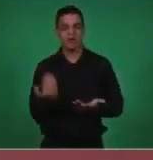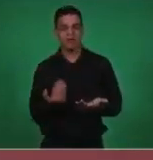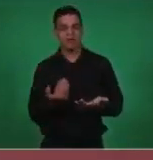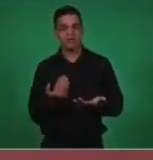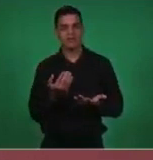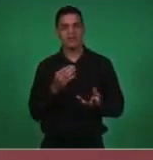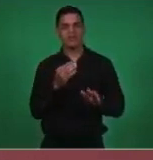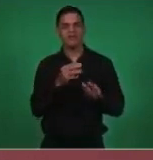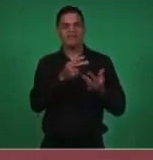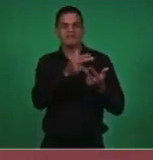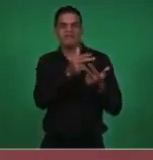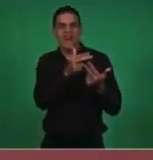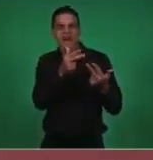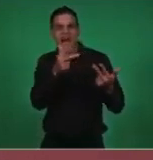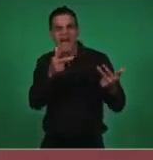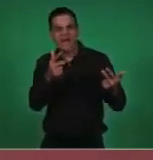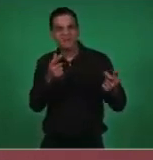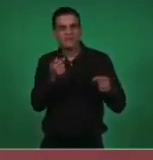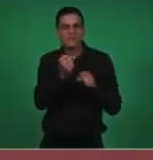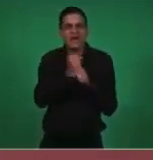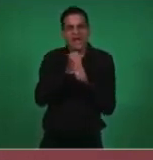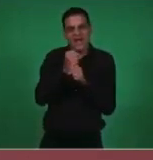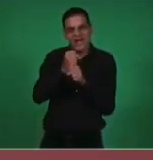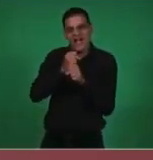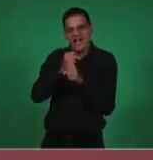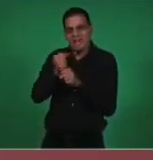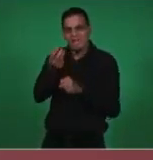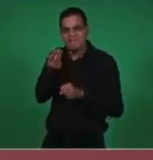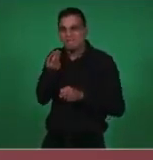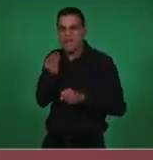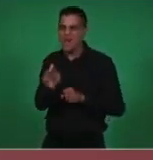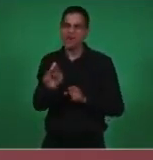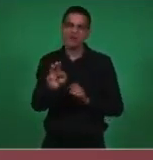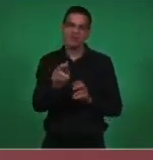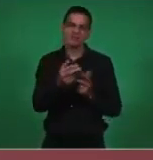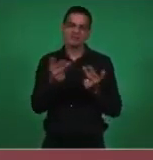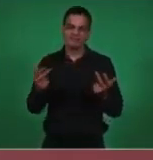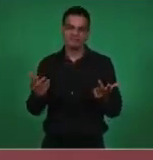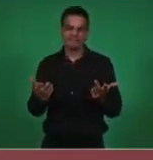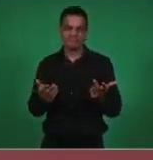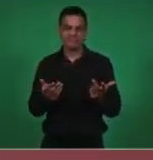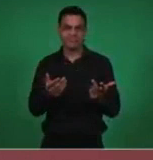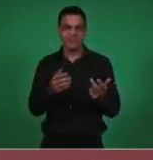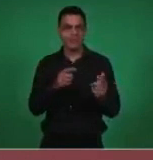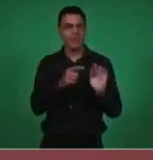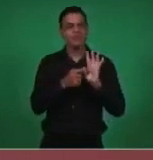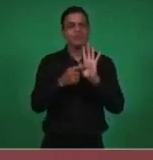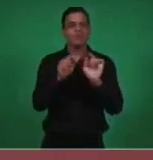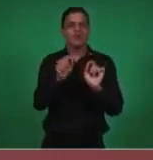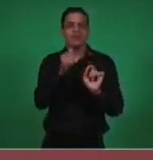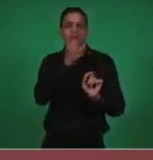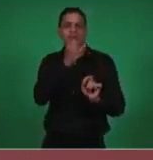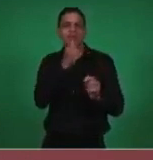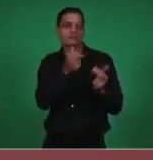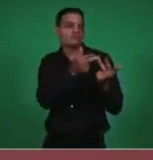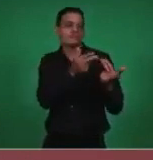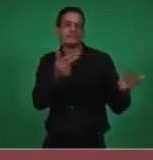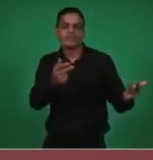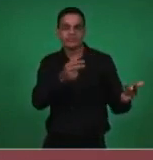anos, em que uma espécie passaria a se tornar uma outra